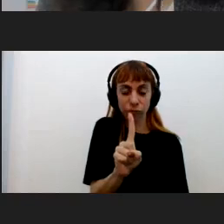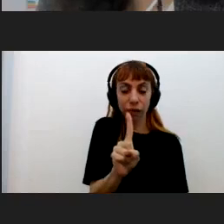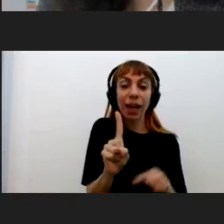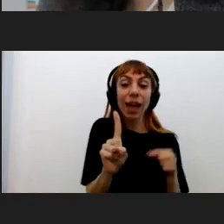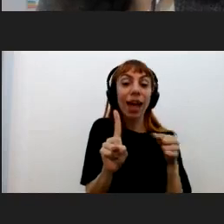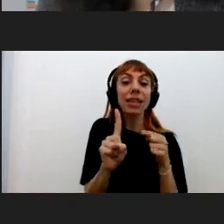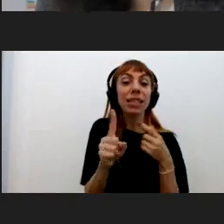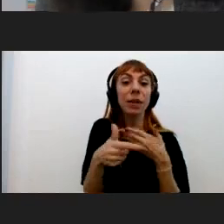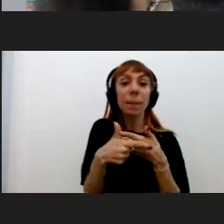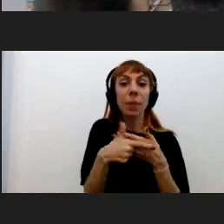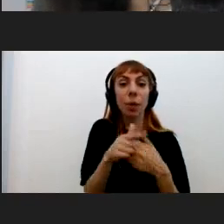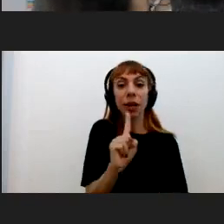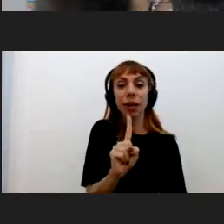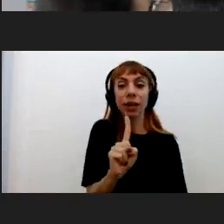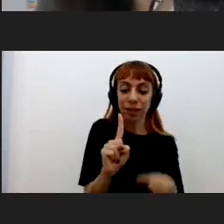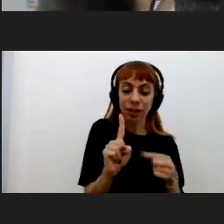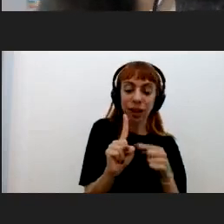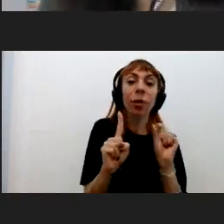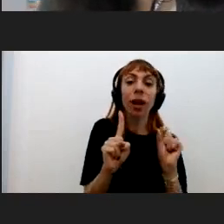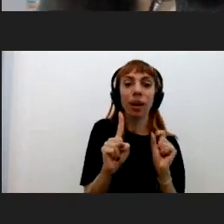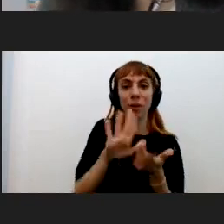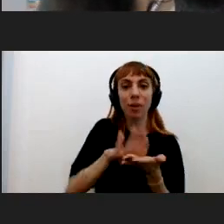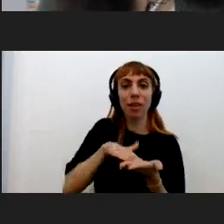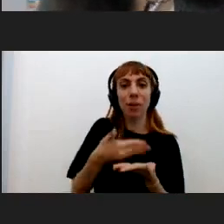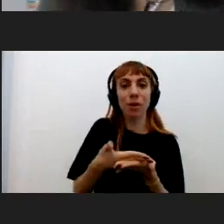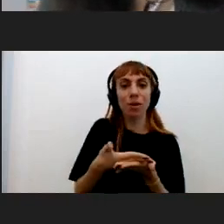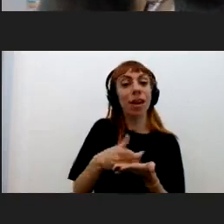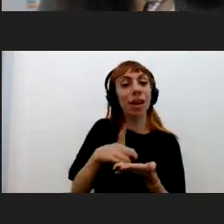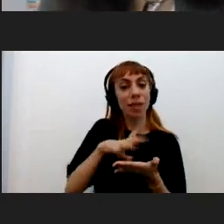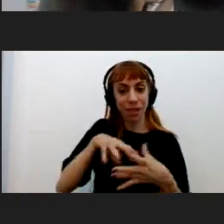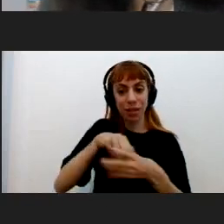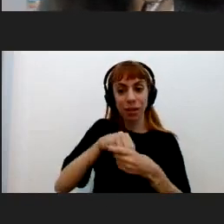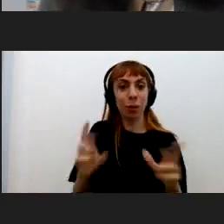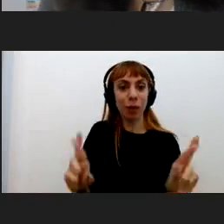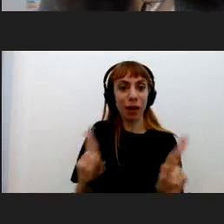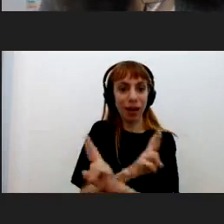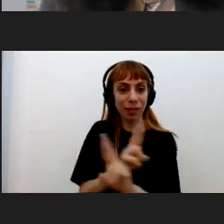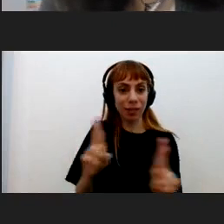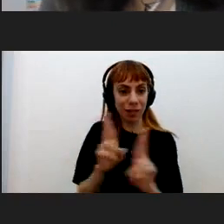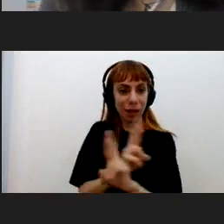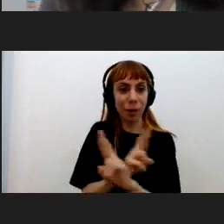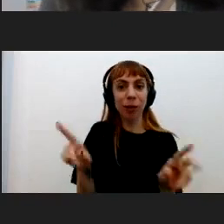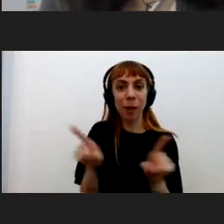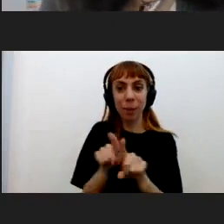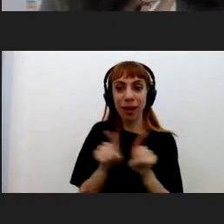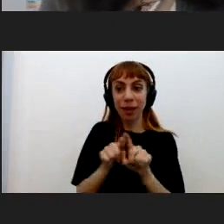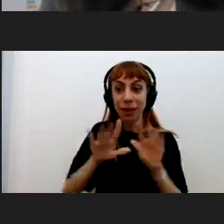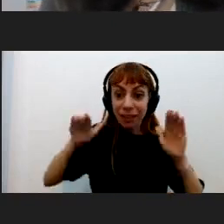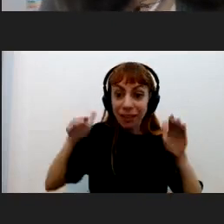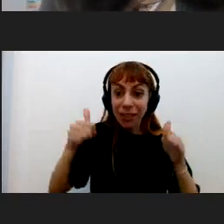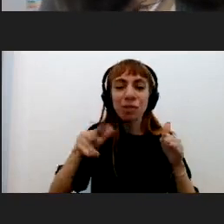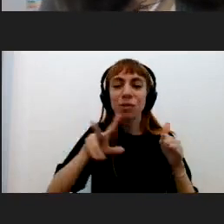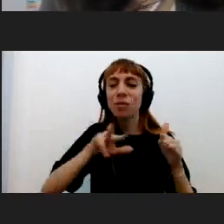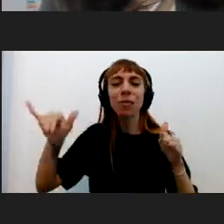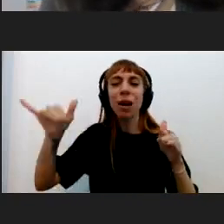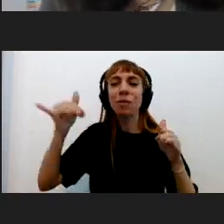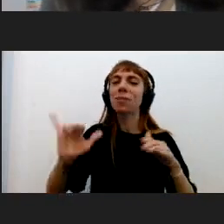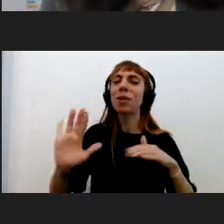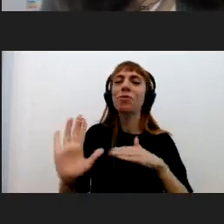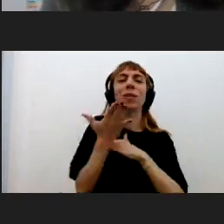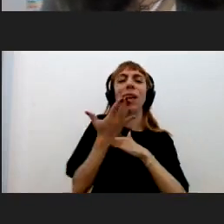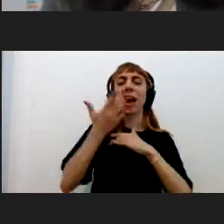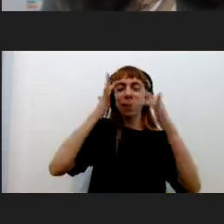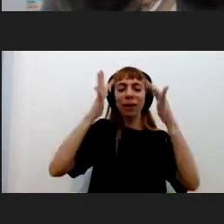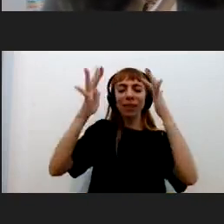Então, isso me faz pensar, né, e na prática que eu tive com intérpretes, enfim, me fez pensar o quanto é